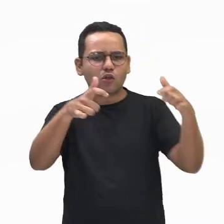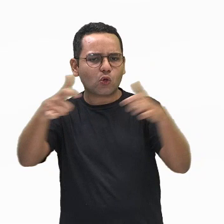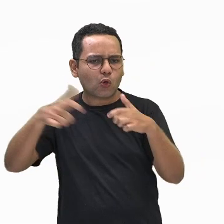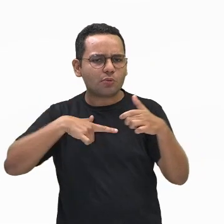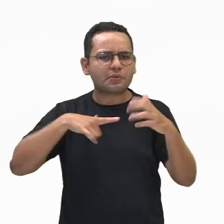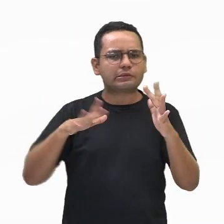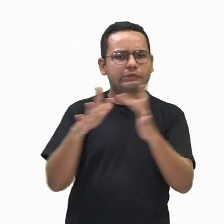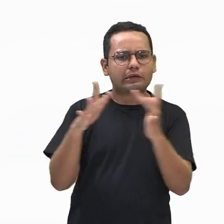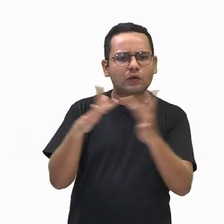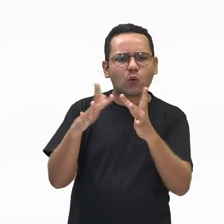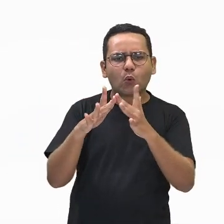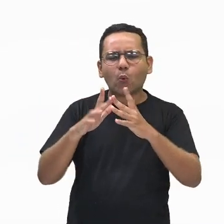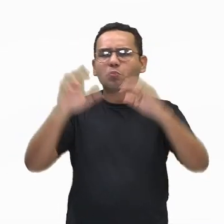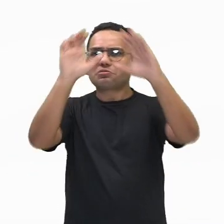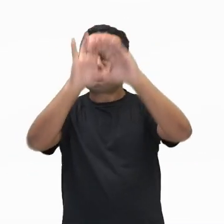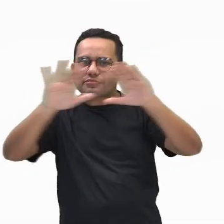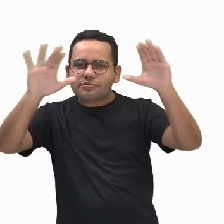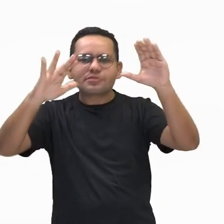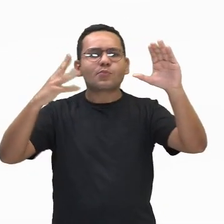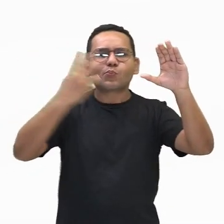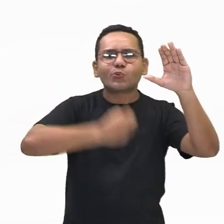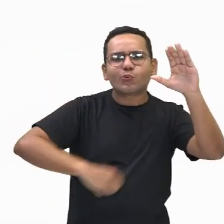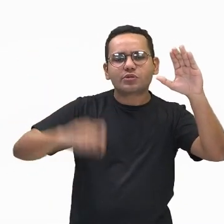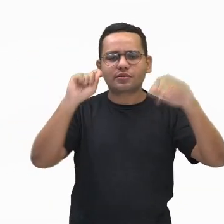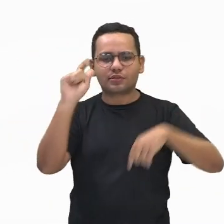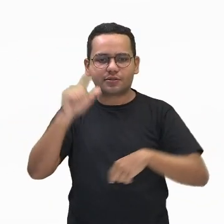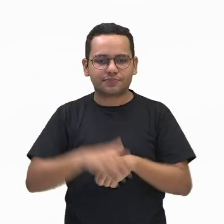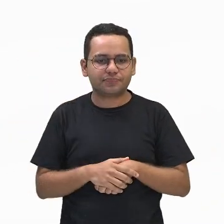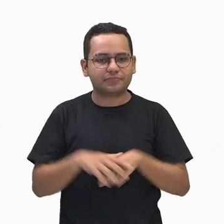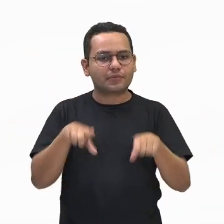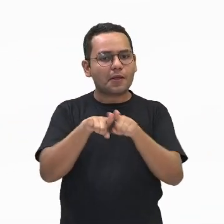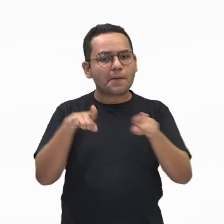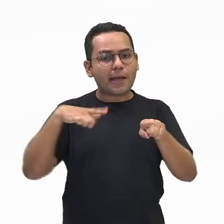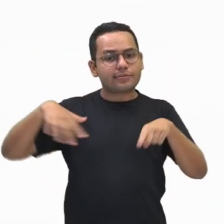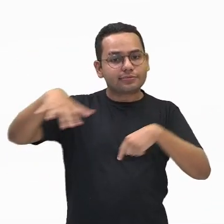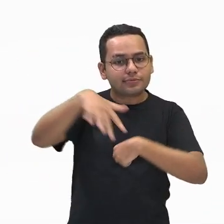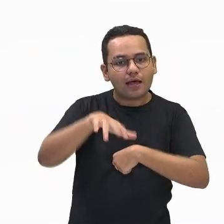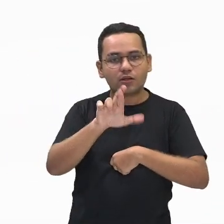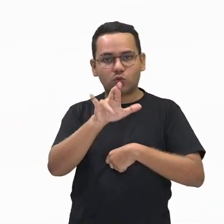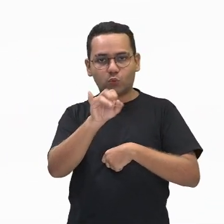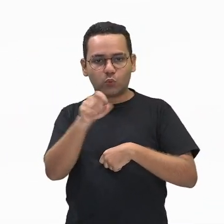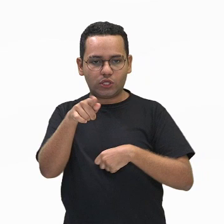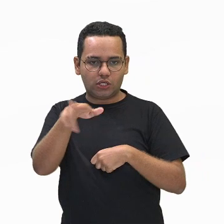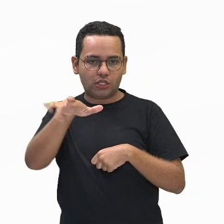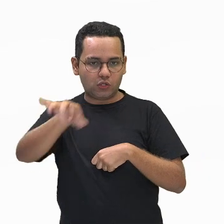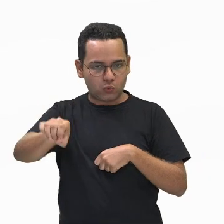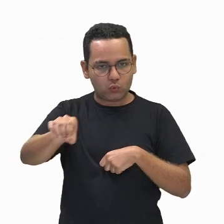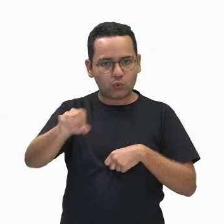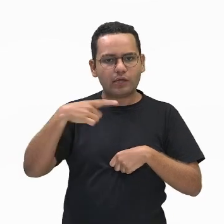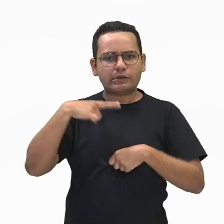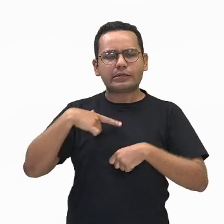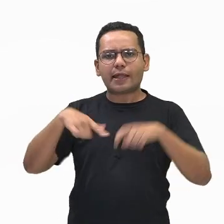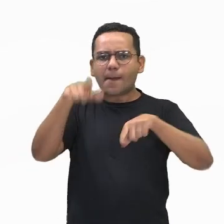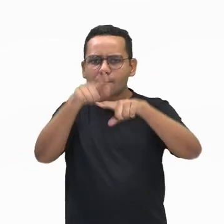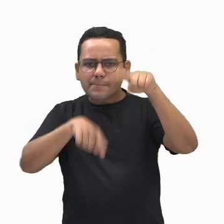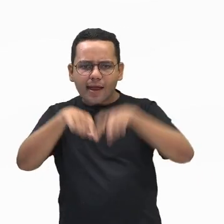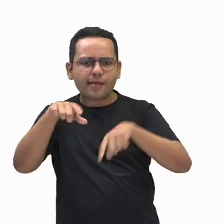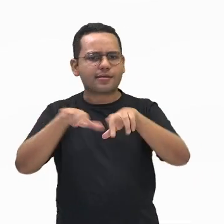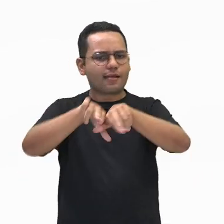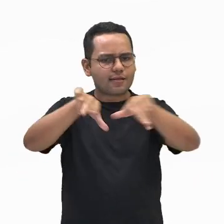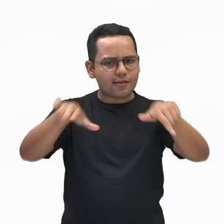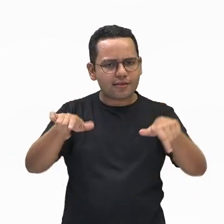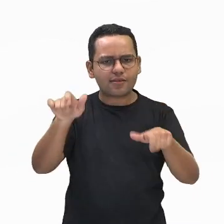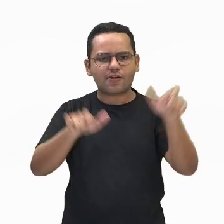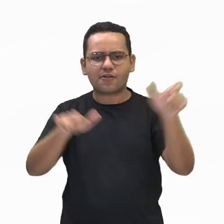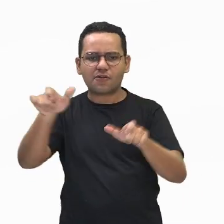olhos azuis. Um quarto de flauta do Alto Rio Negro, para cada sambista paraquedista que sonha